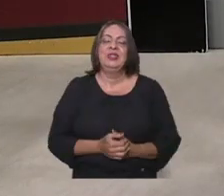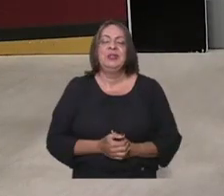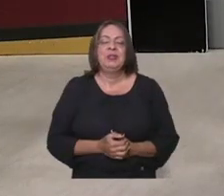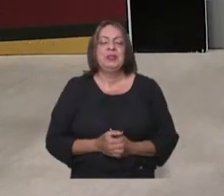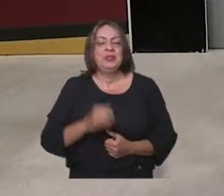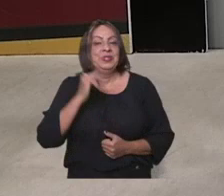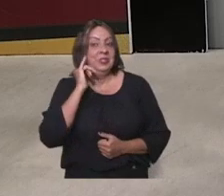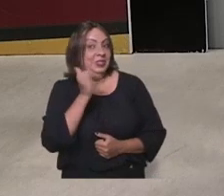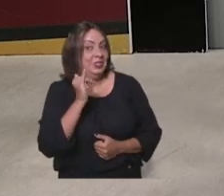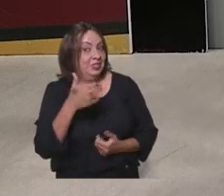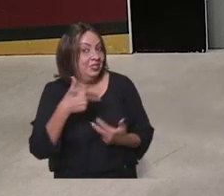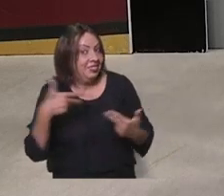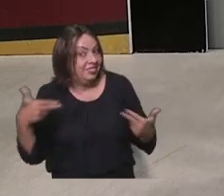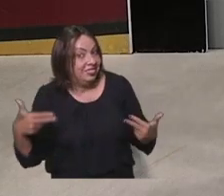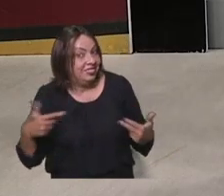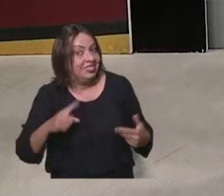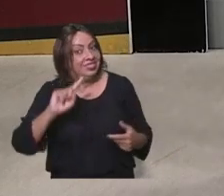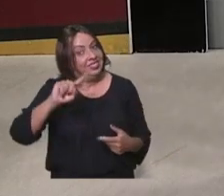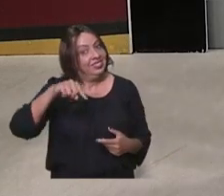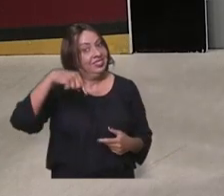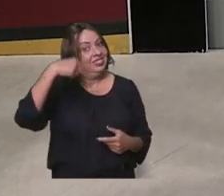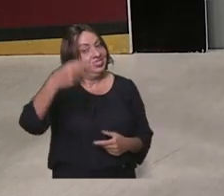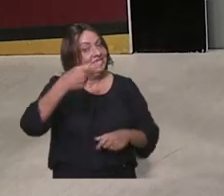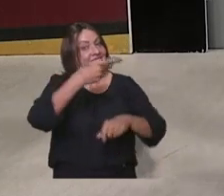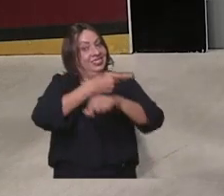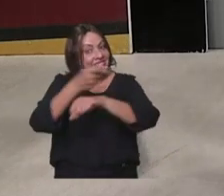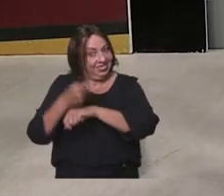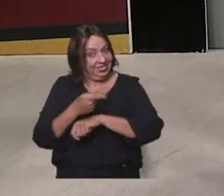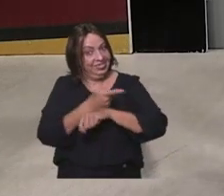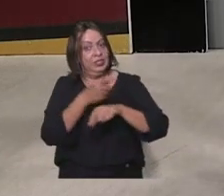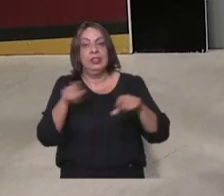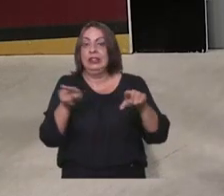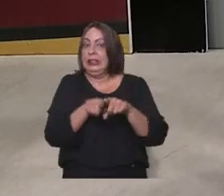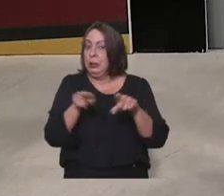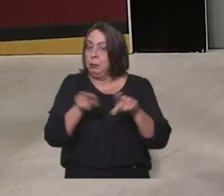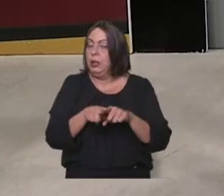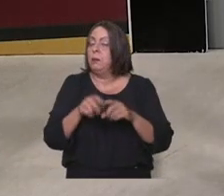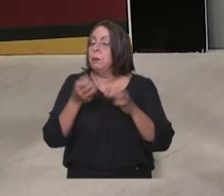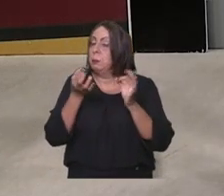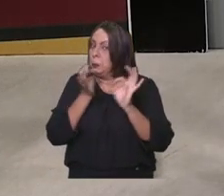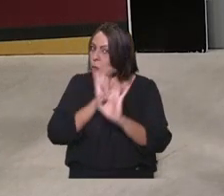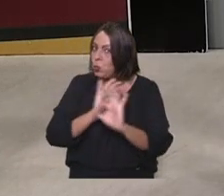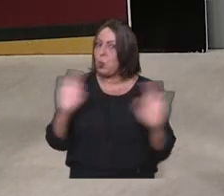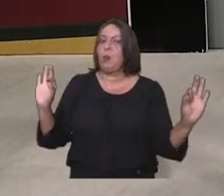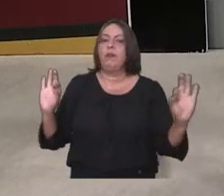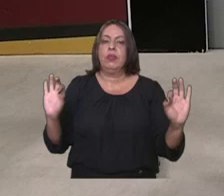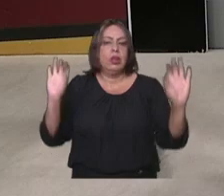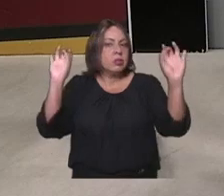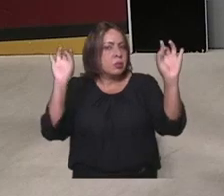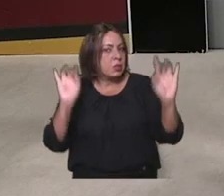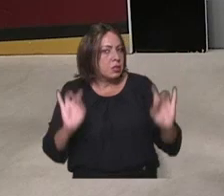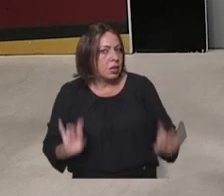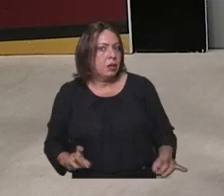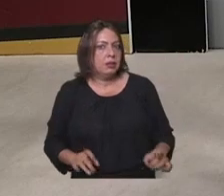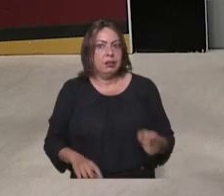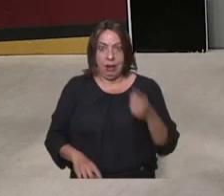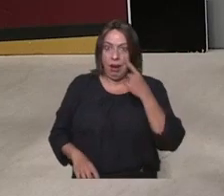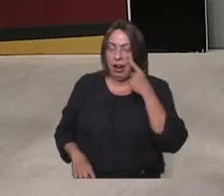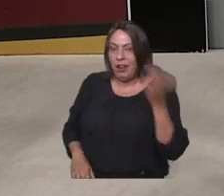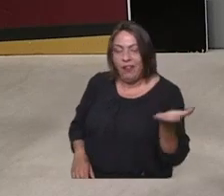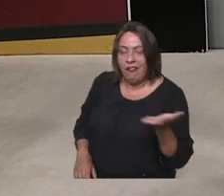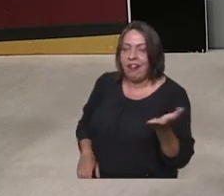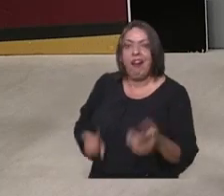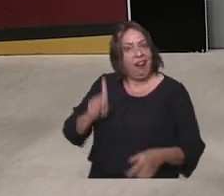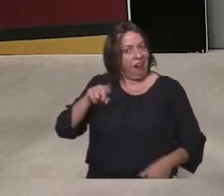coisa pra vocês, viu? Próxima premiação também está assim, ó, caprichada. Opa, a gente vai bem agora, é isso?